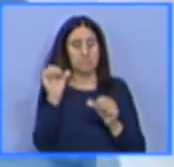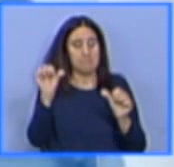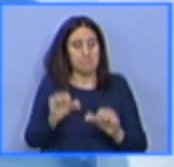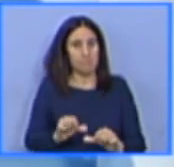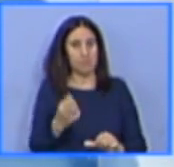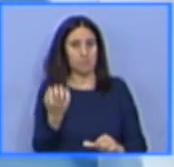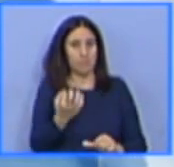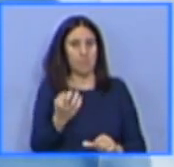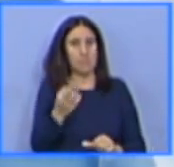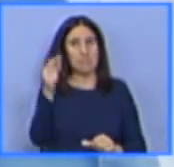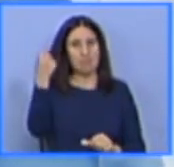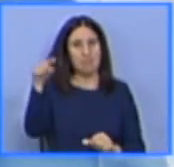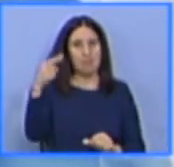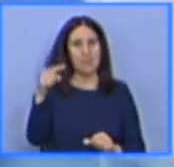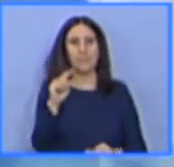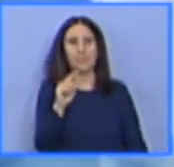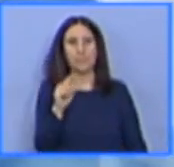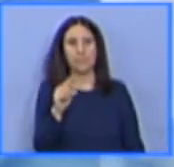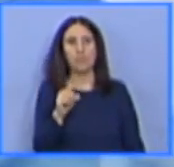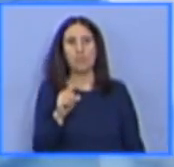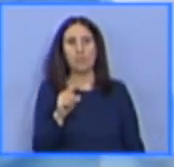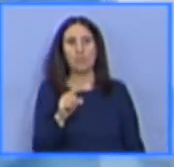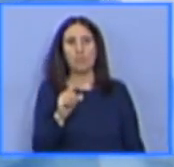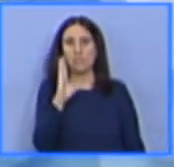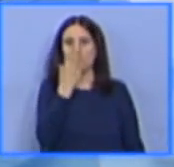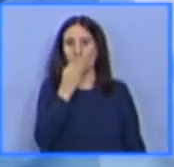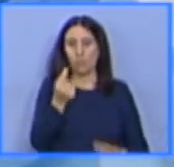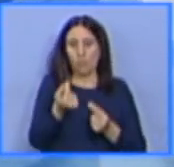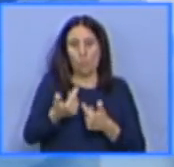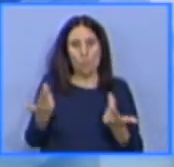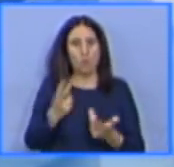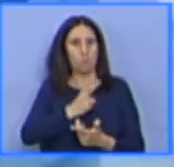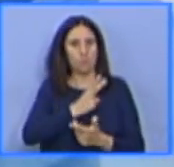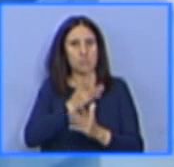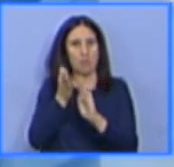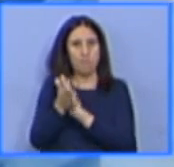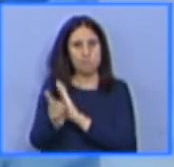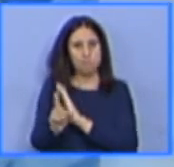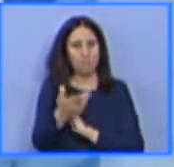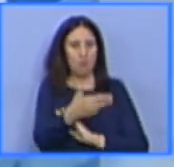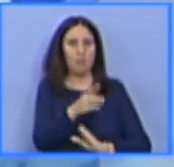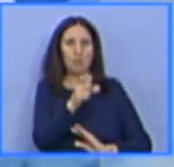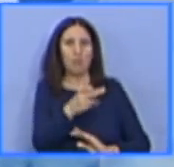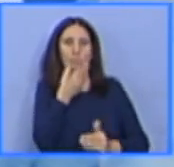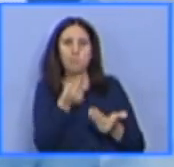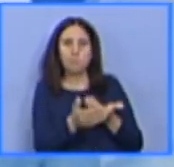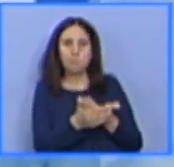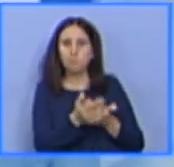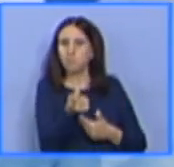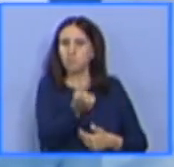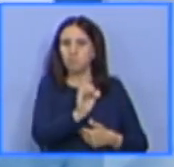sentido, eles têm, os alunos que não tenham dinheiro para ir para a universidade, podem ir para um lar de idosos, portanto,